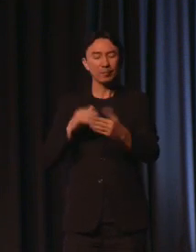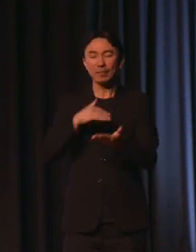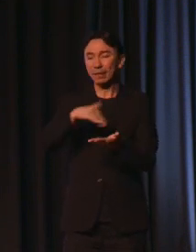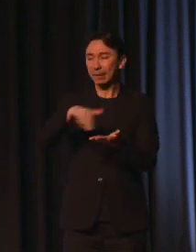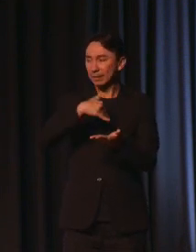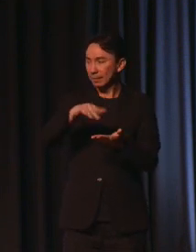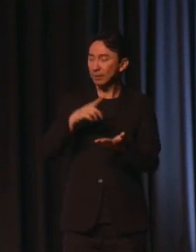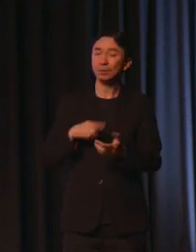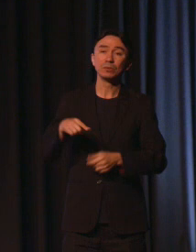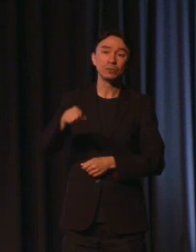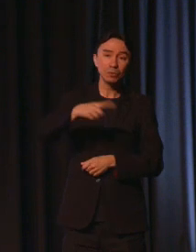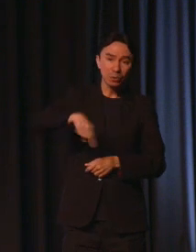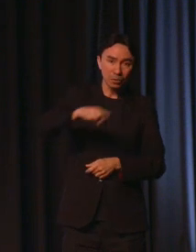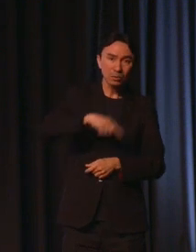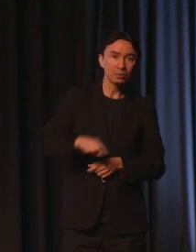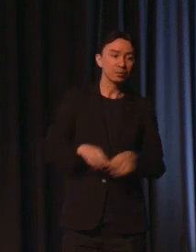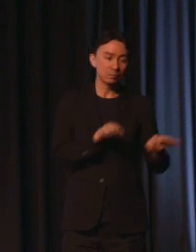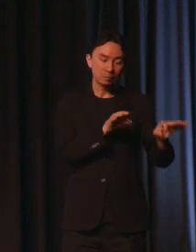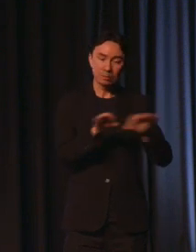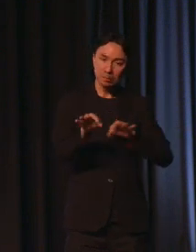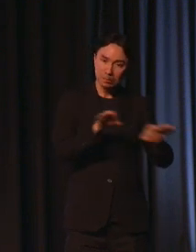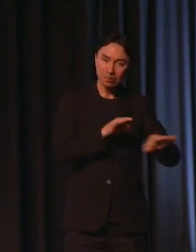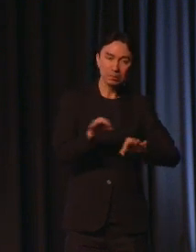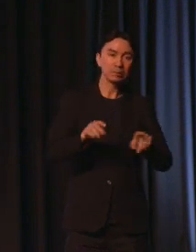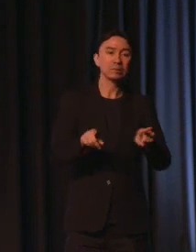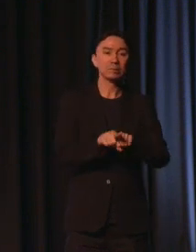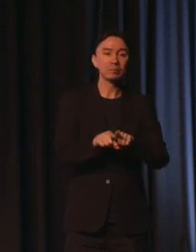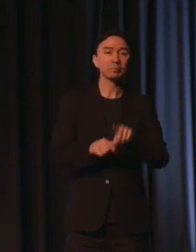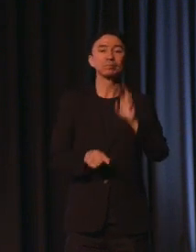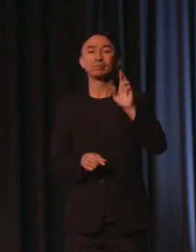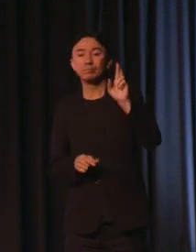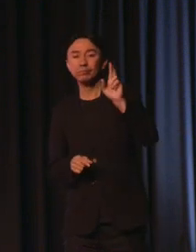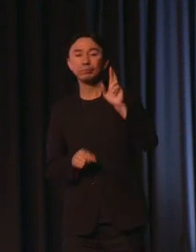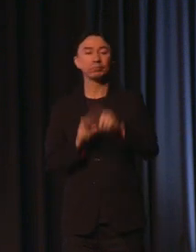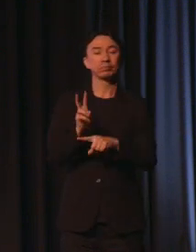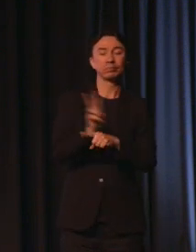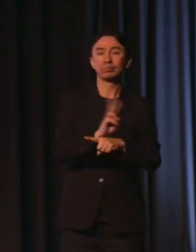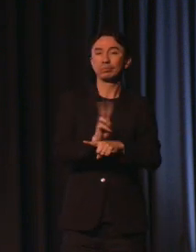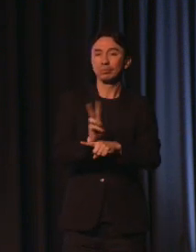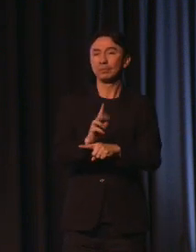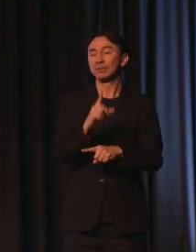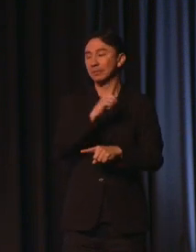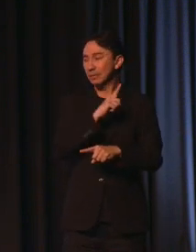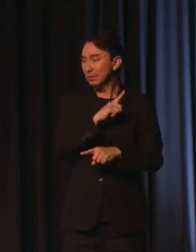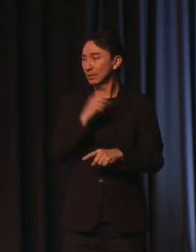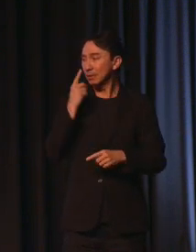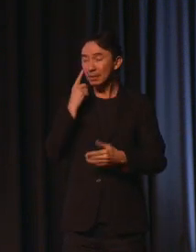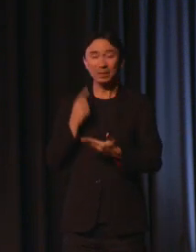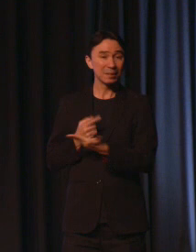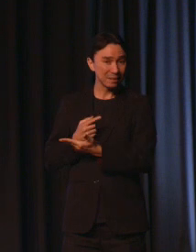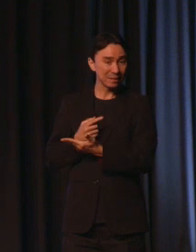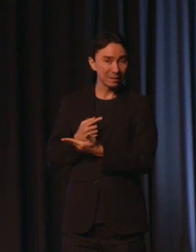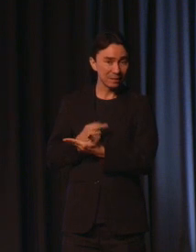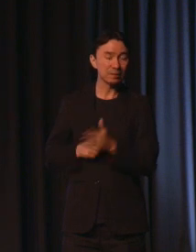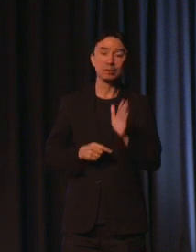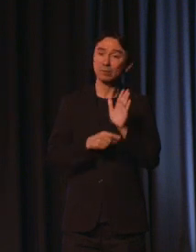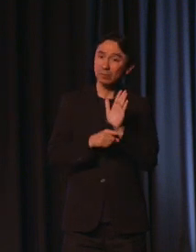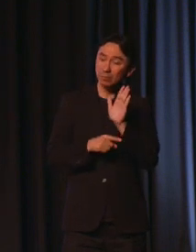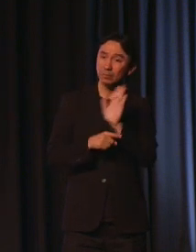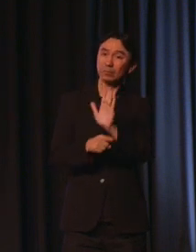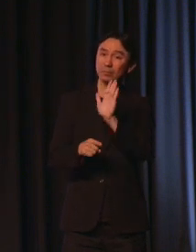coordenar a política de medicamentos estratégicos imprescindíveis à assistência hemoterápica e